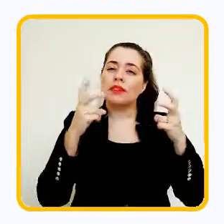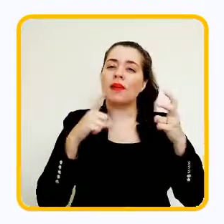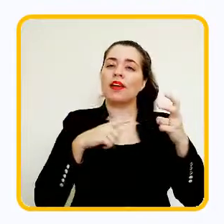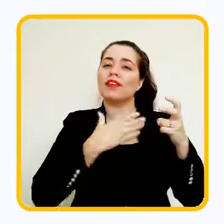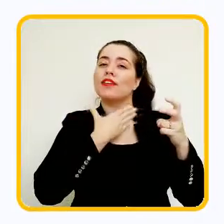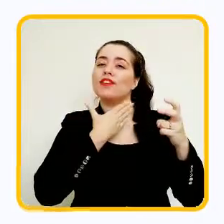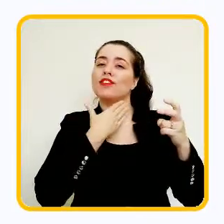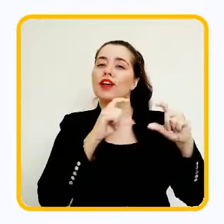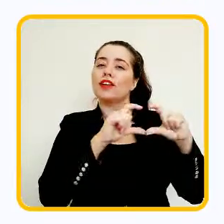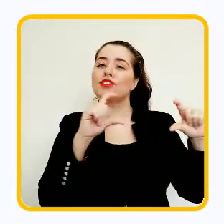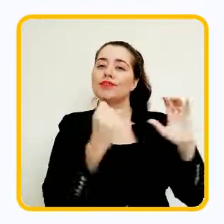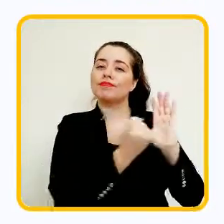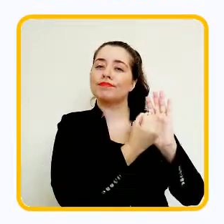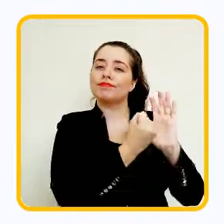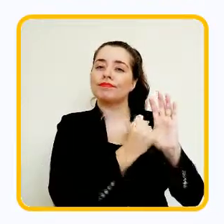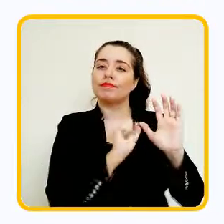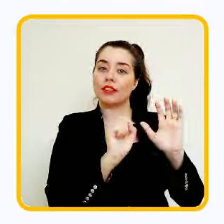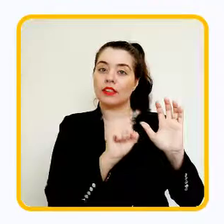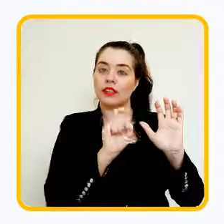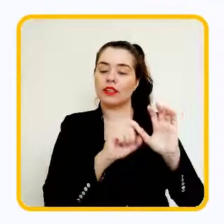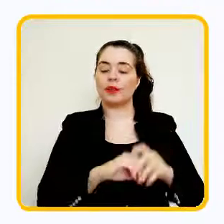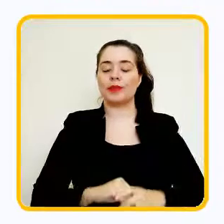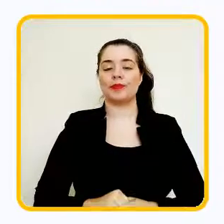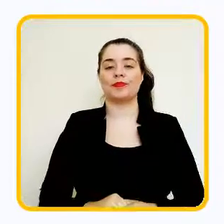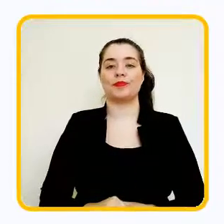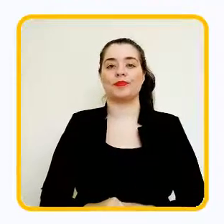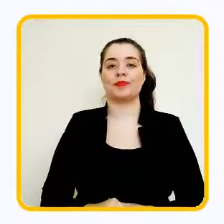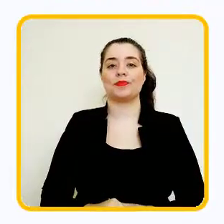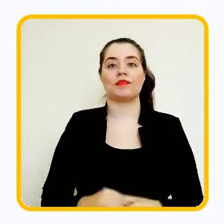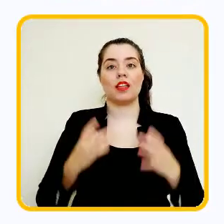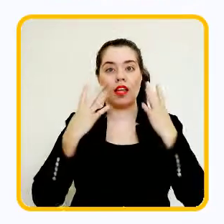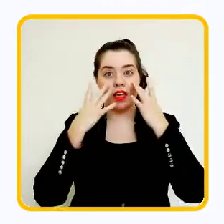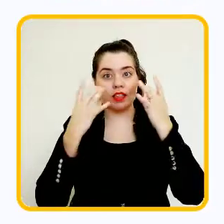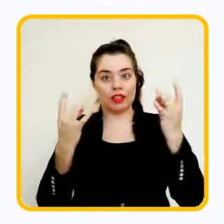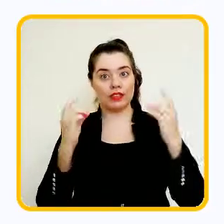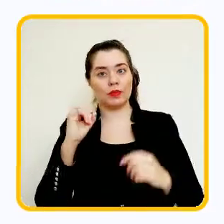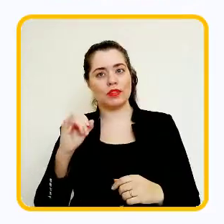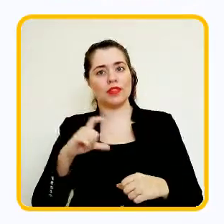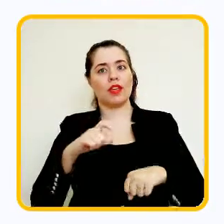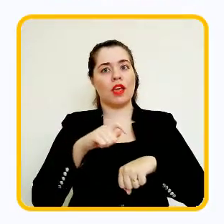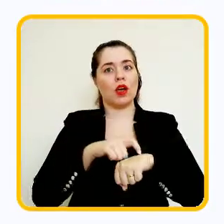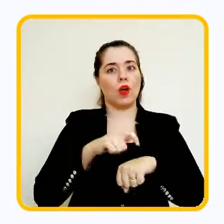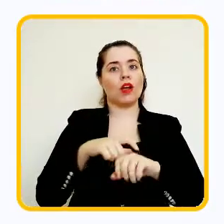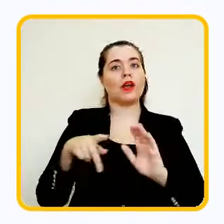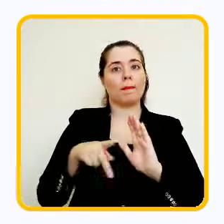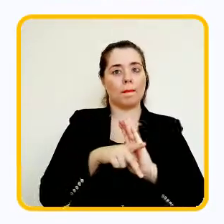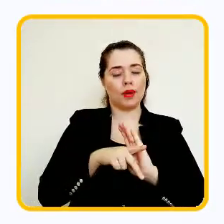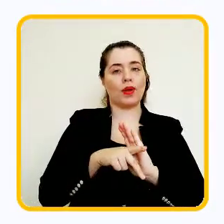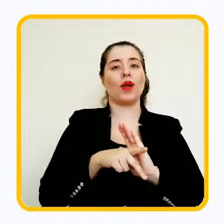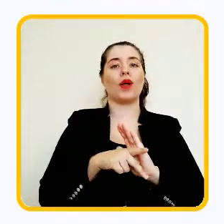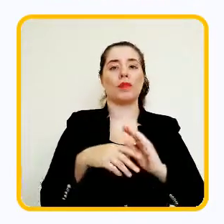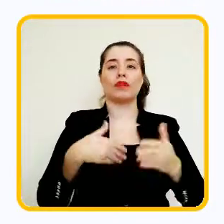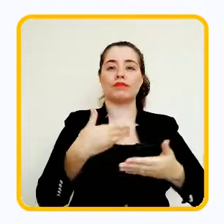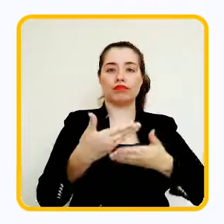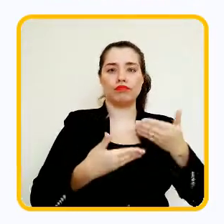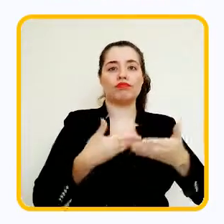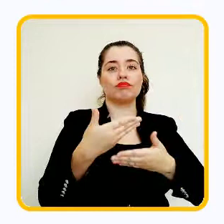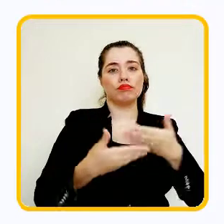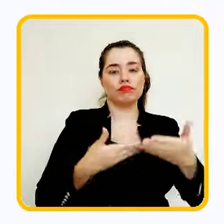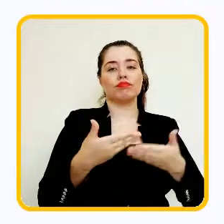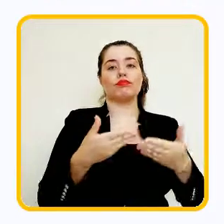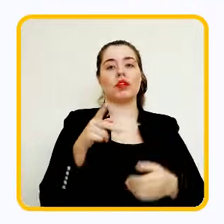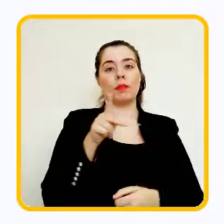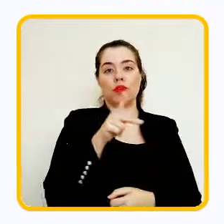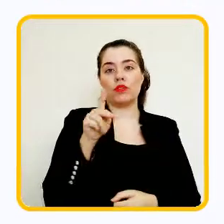um chat por meio deste ícone. Clique na atividade. Fique atento caso haja um horário específico para